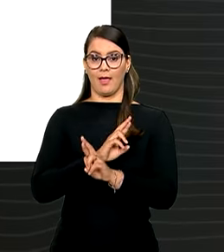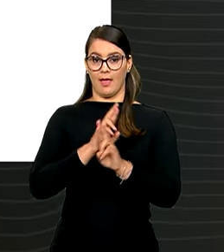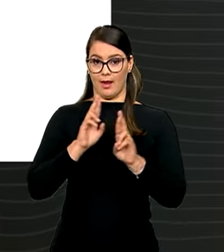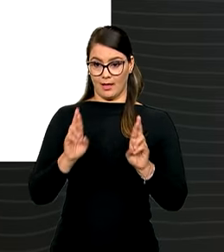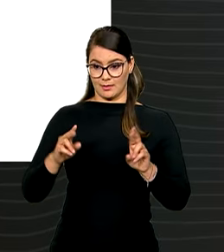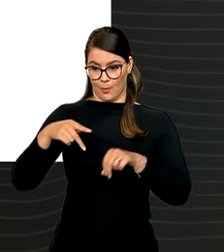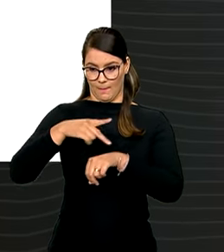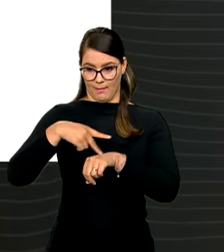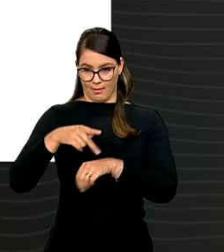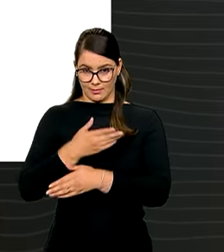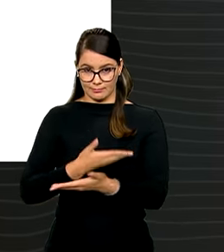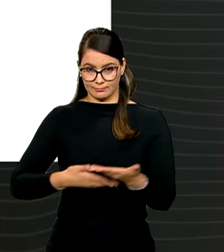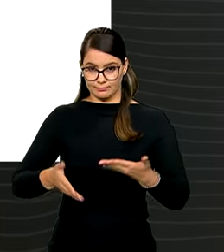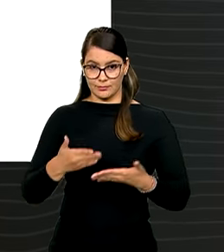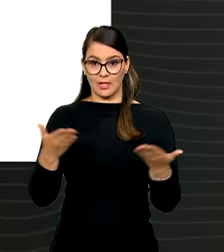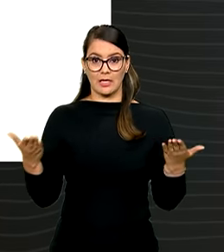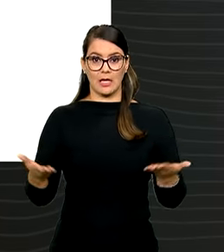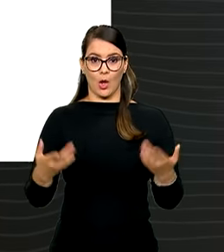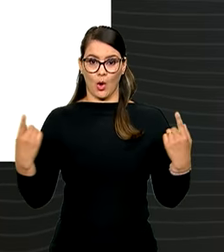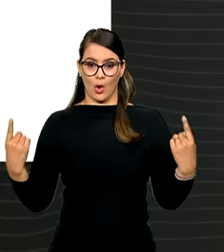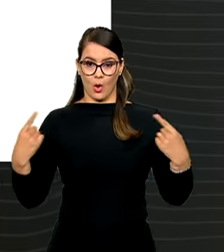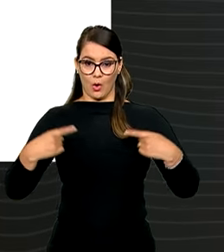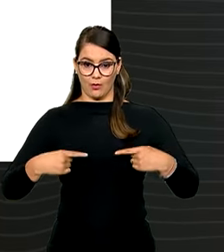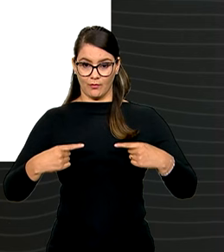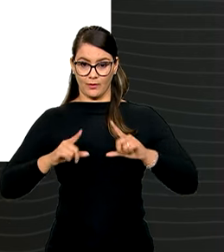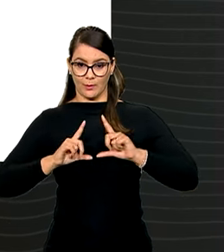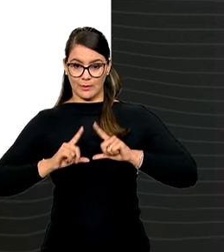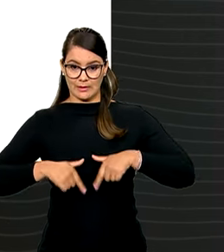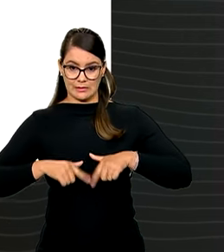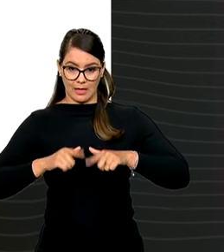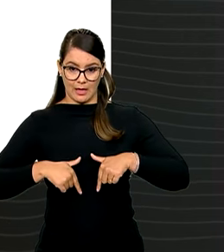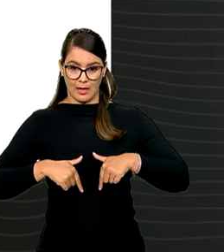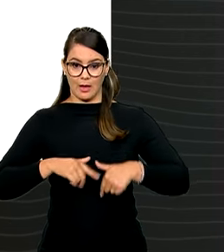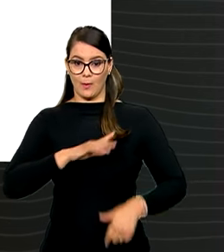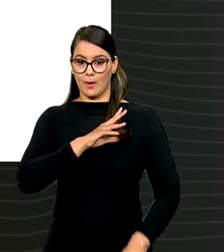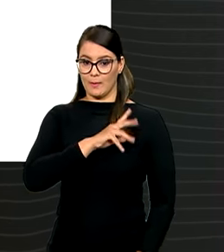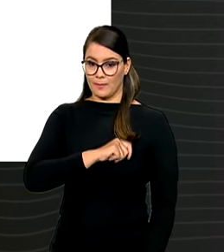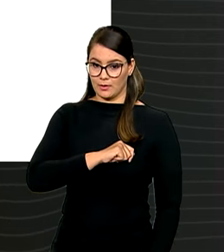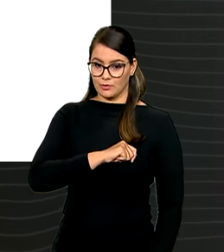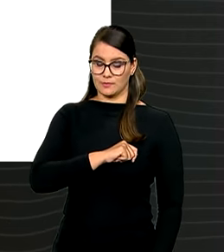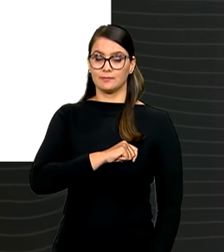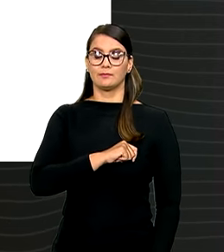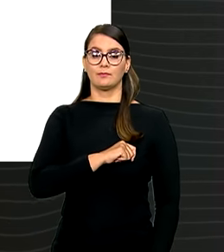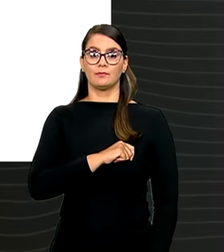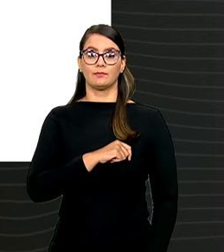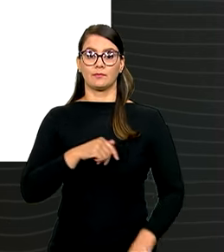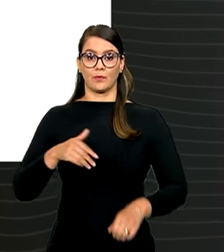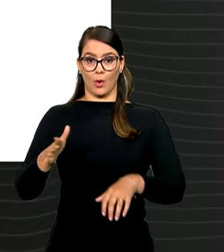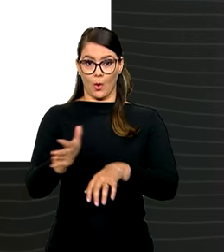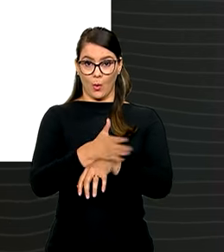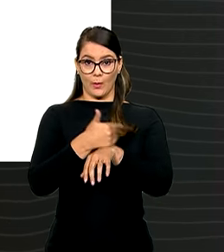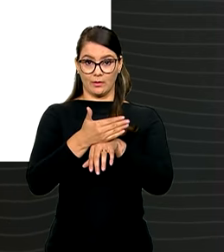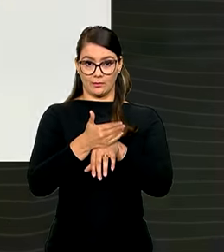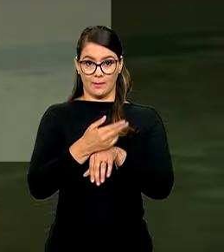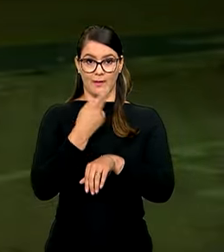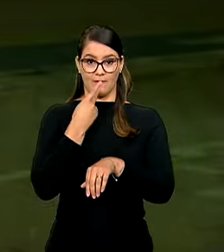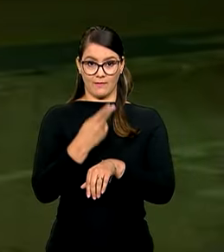os dois países e o atual conflito entre Israel e Palestina. Segundo o Itamaraty, cerca